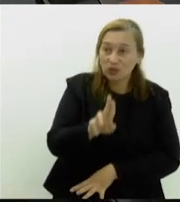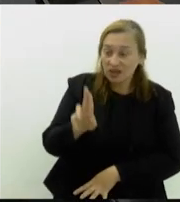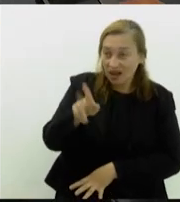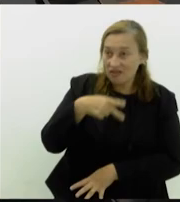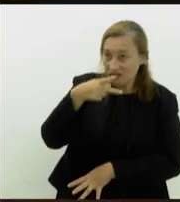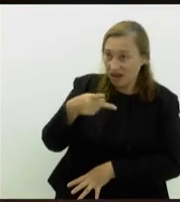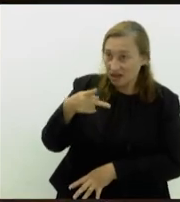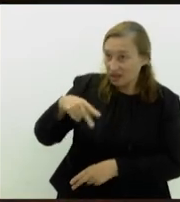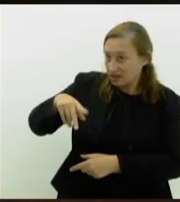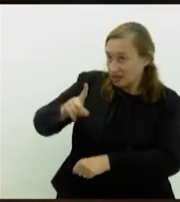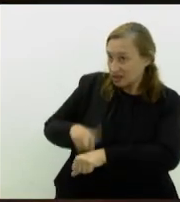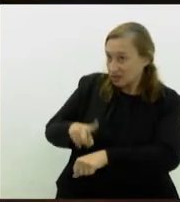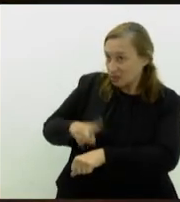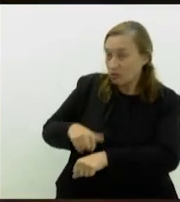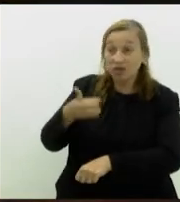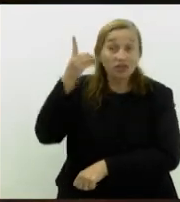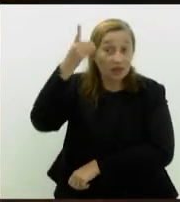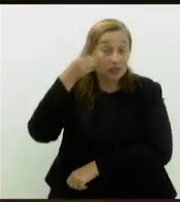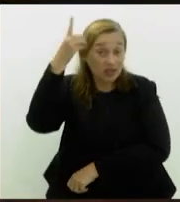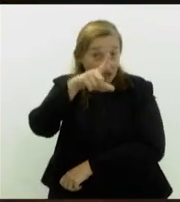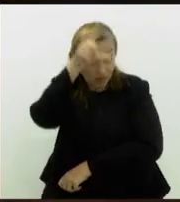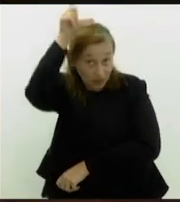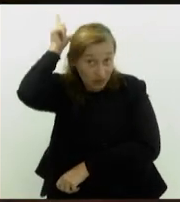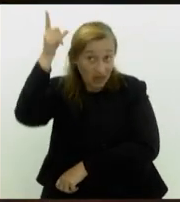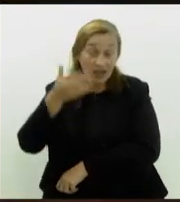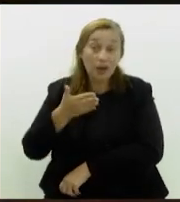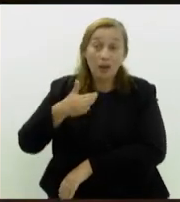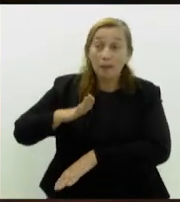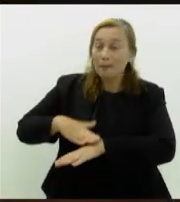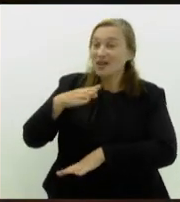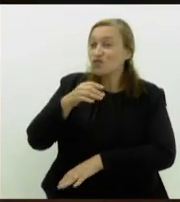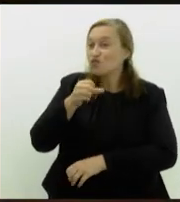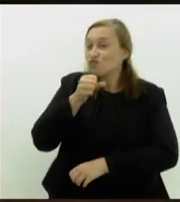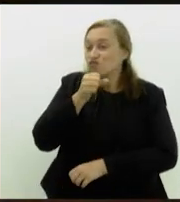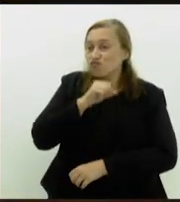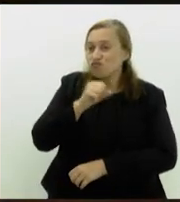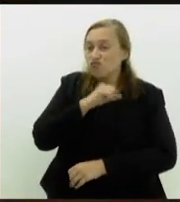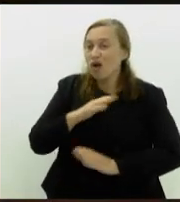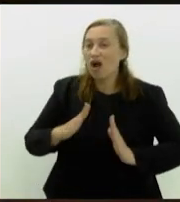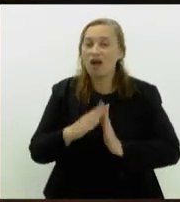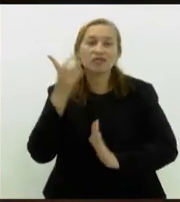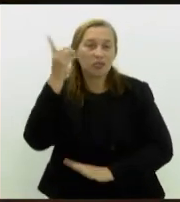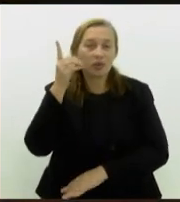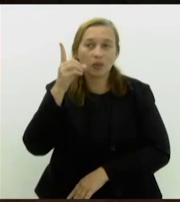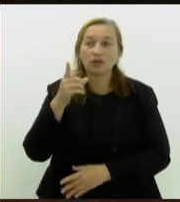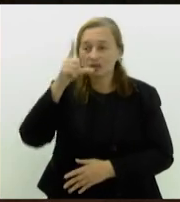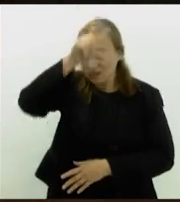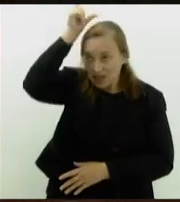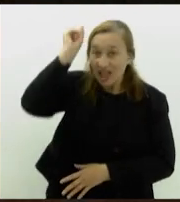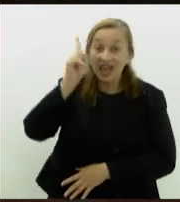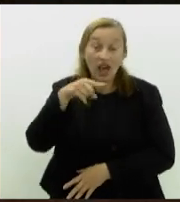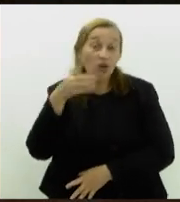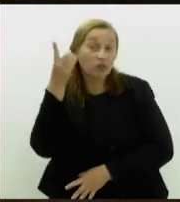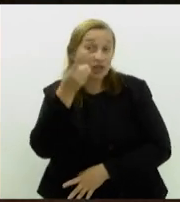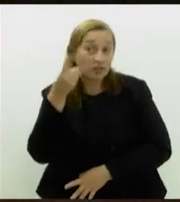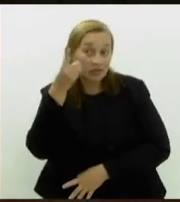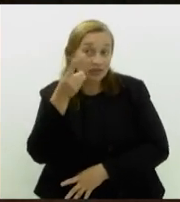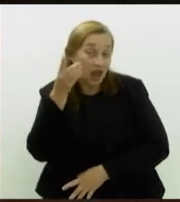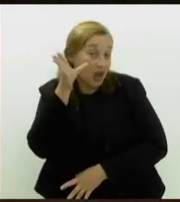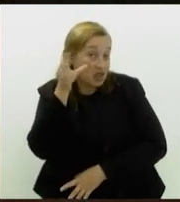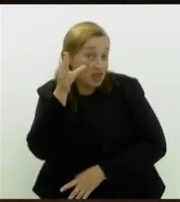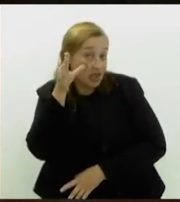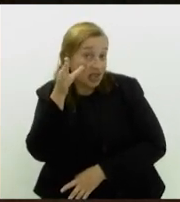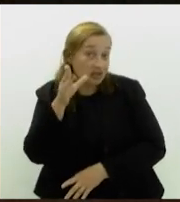discursando. Nesse momento, discursa aqui um dos deputados mais antigos da casa, o deputado Luiz Paulo, que é um deputado que se interessa